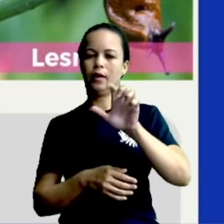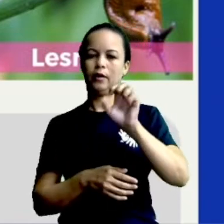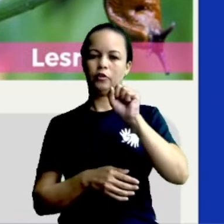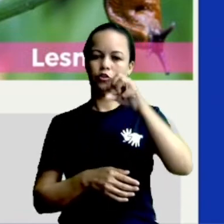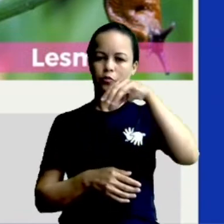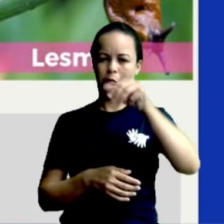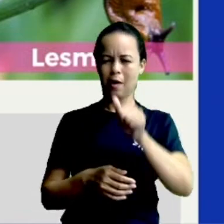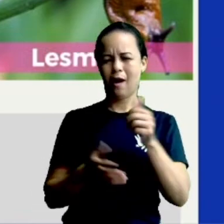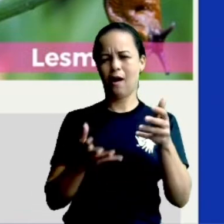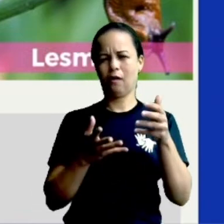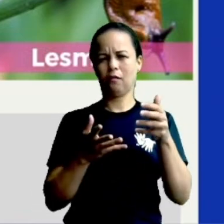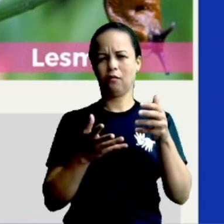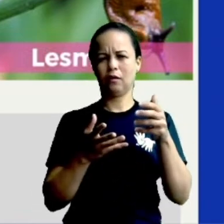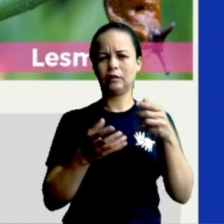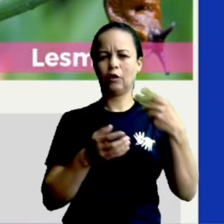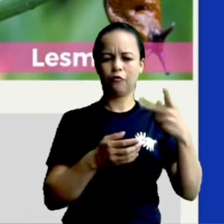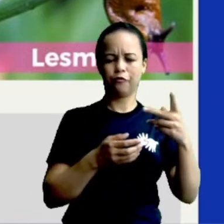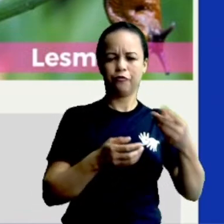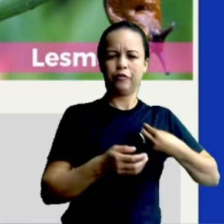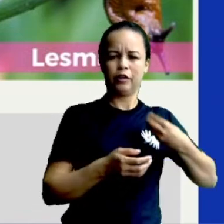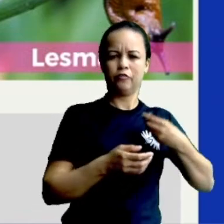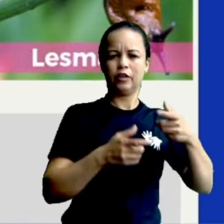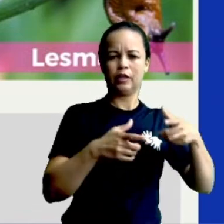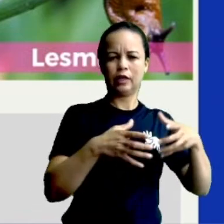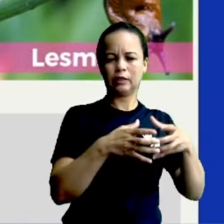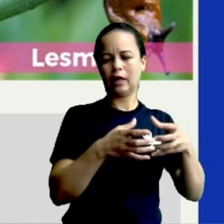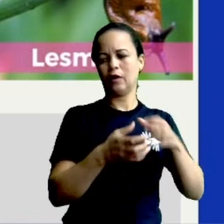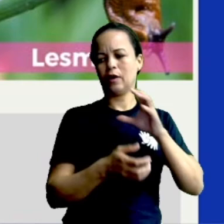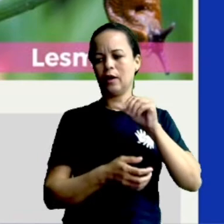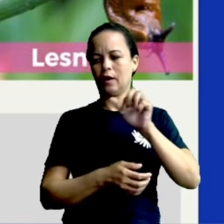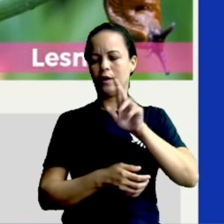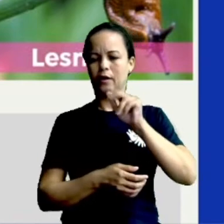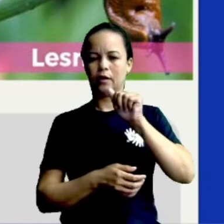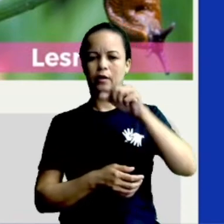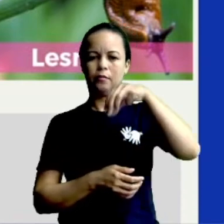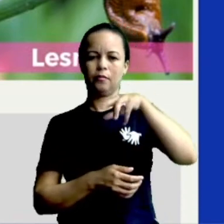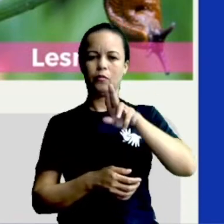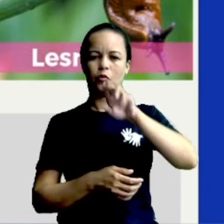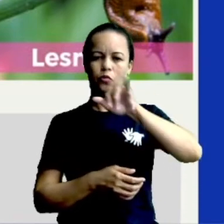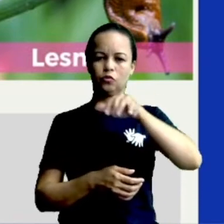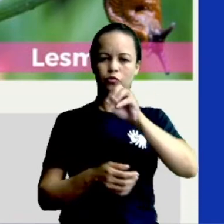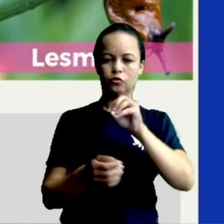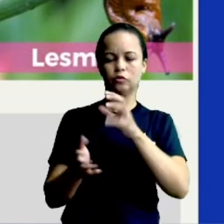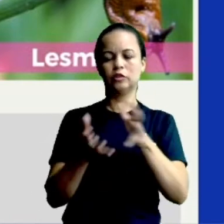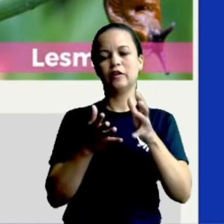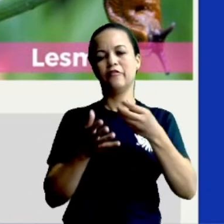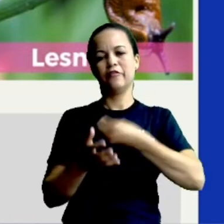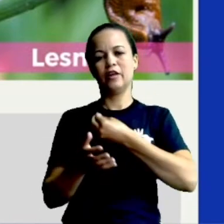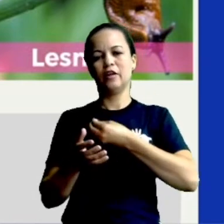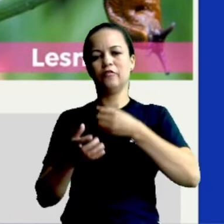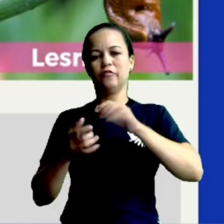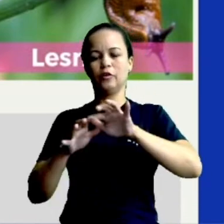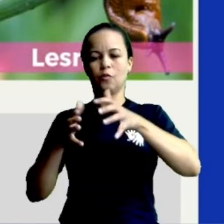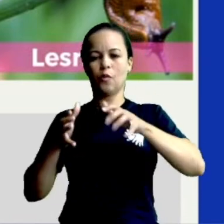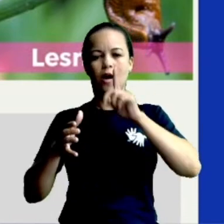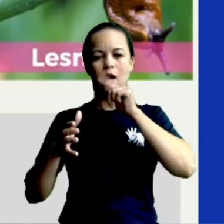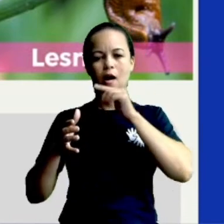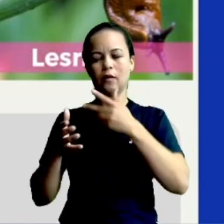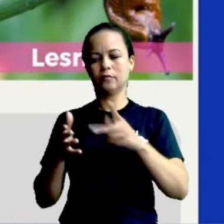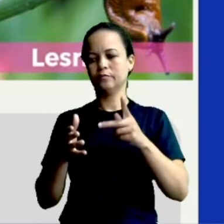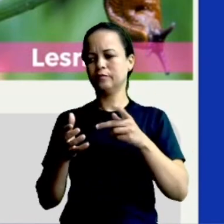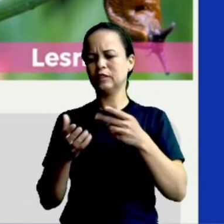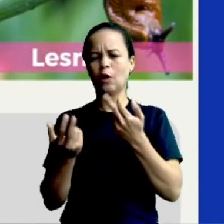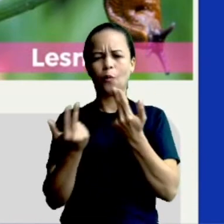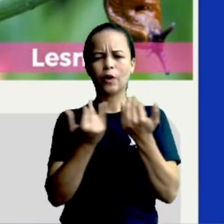terra. De caramujos, chamamos os que vivem no ambiente aquático, e as lesmas são iguais aos caracóis